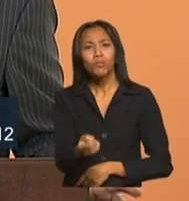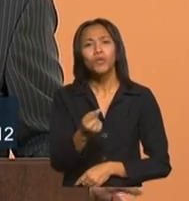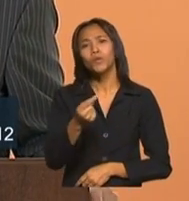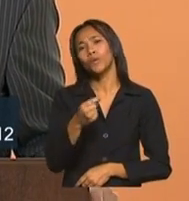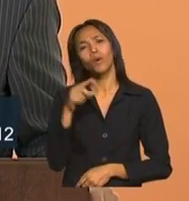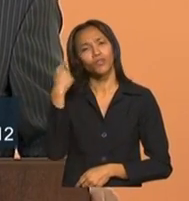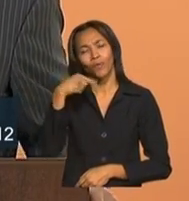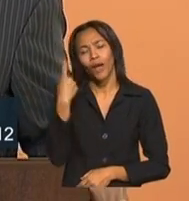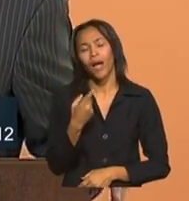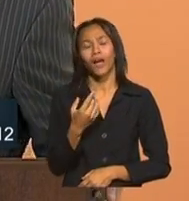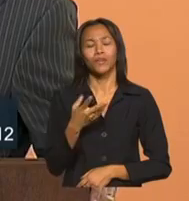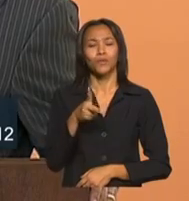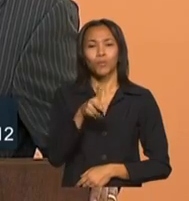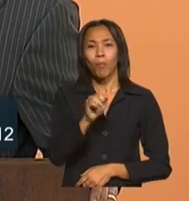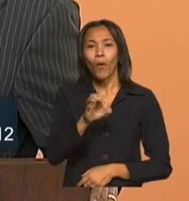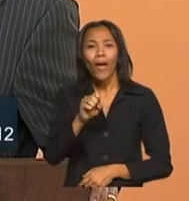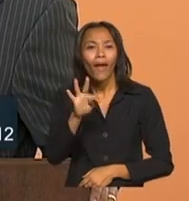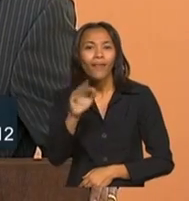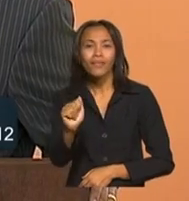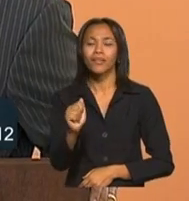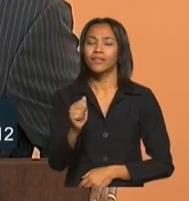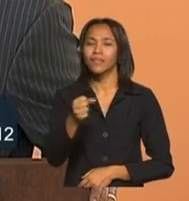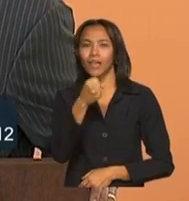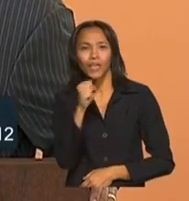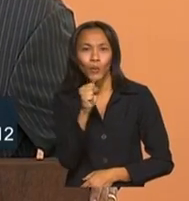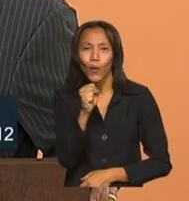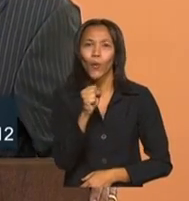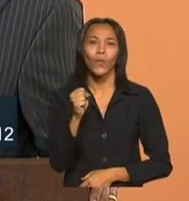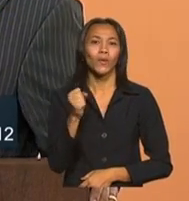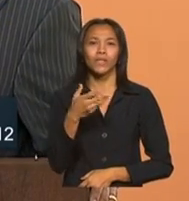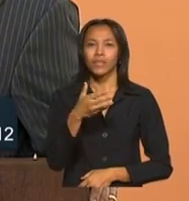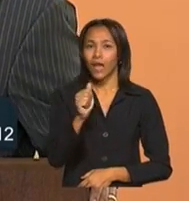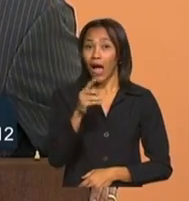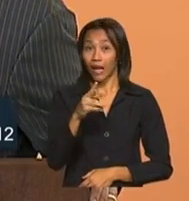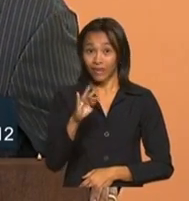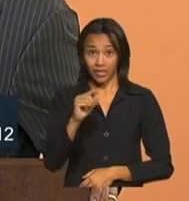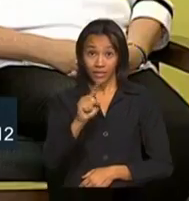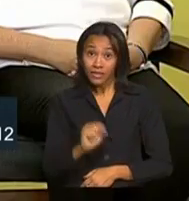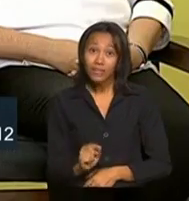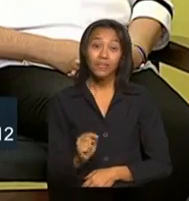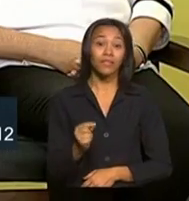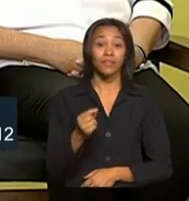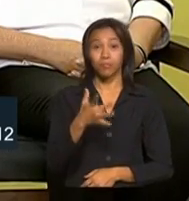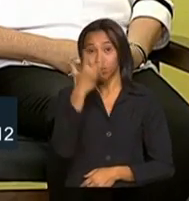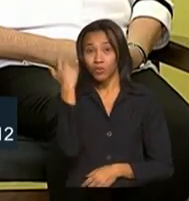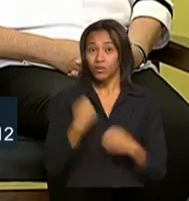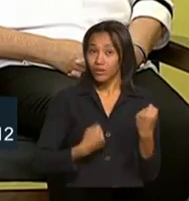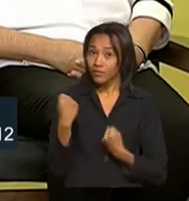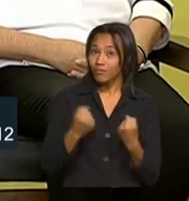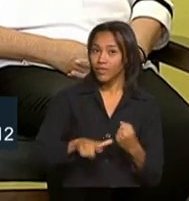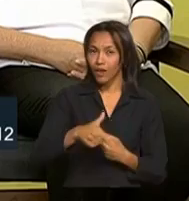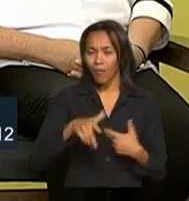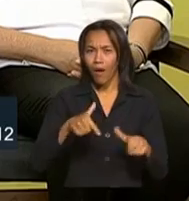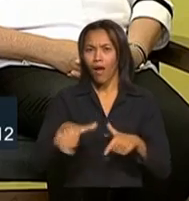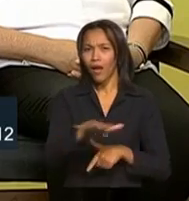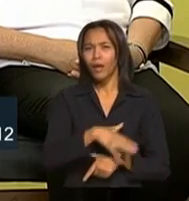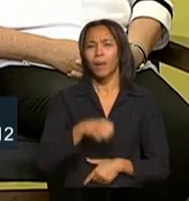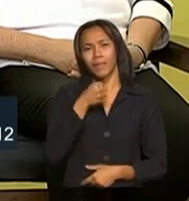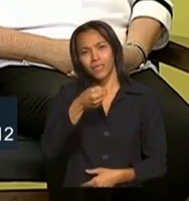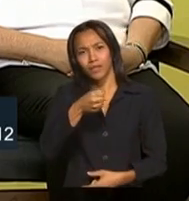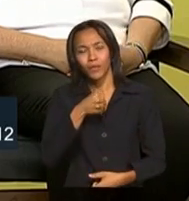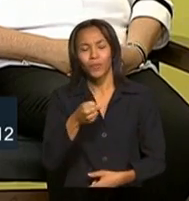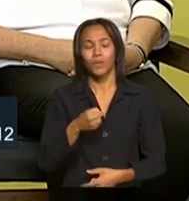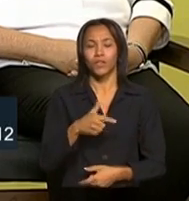mil poetas, 21 mil cantores, atrizes, pilotos, apresentadores,